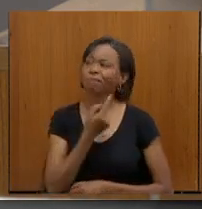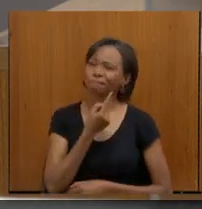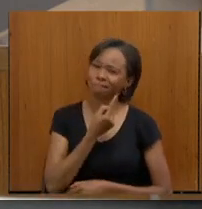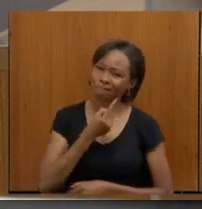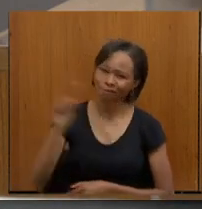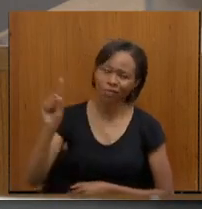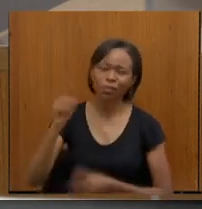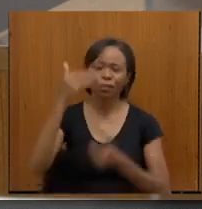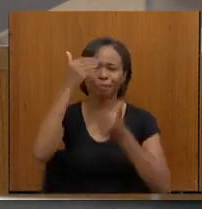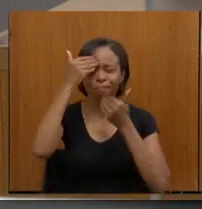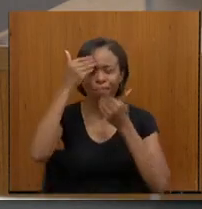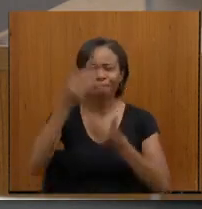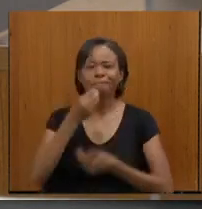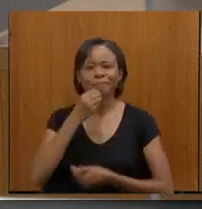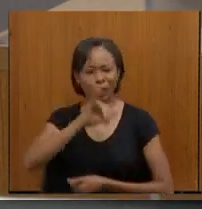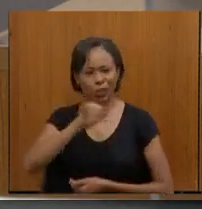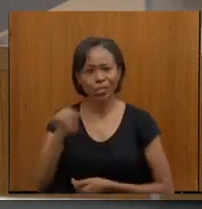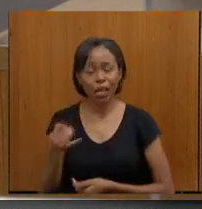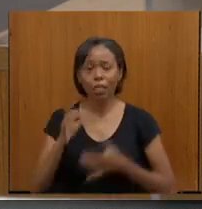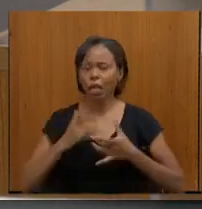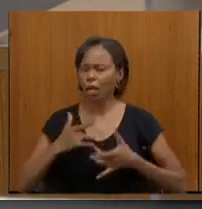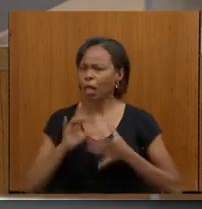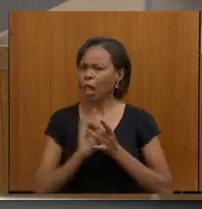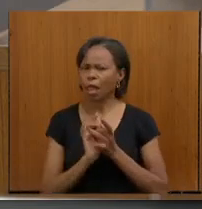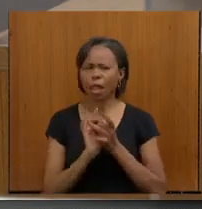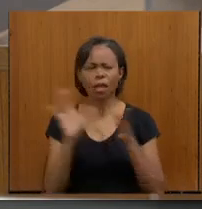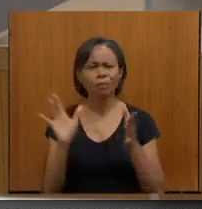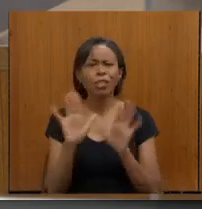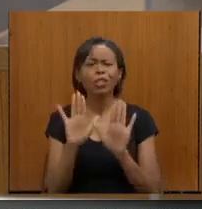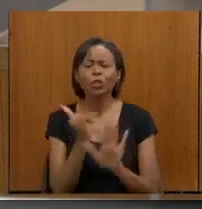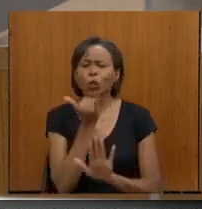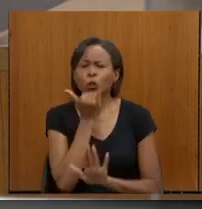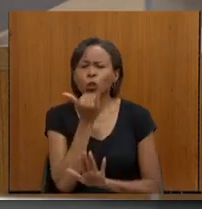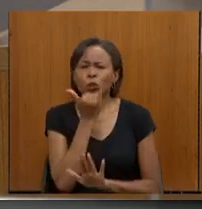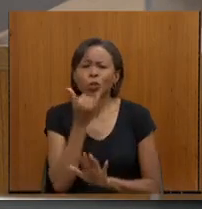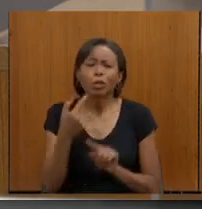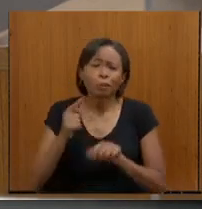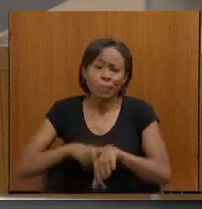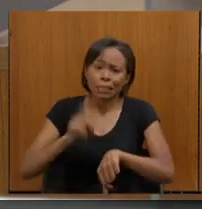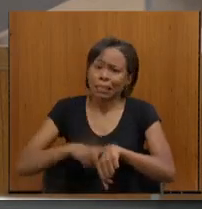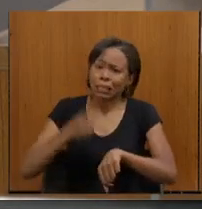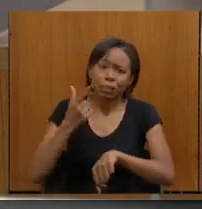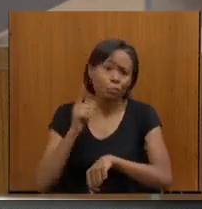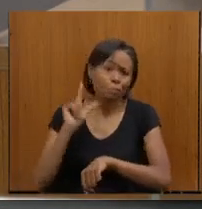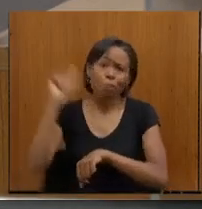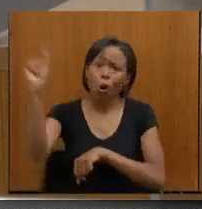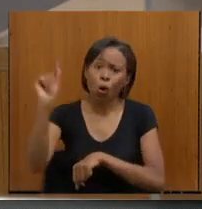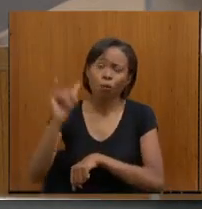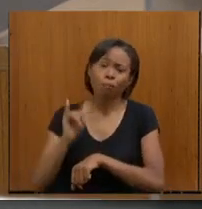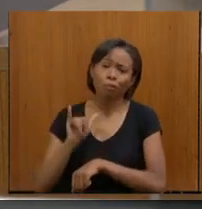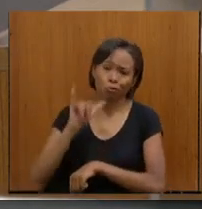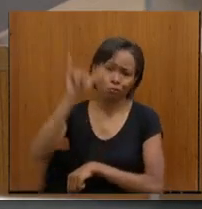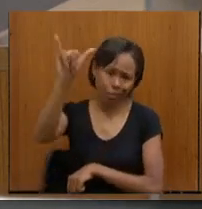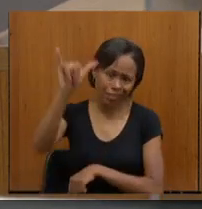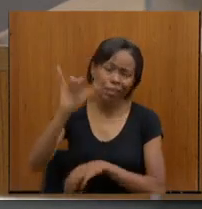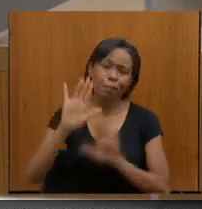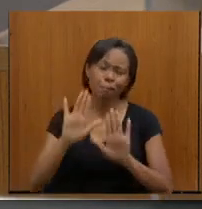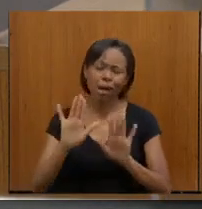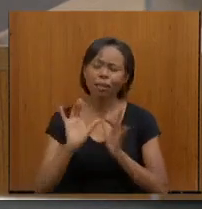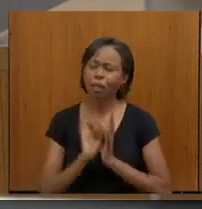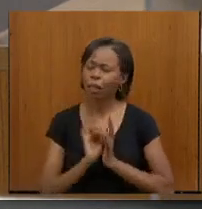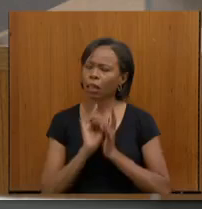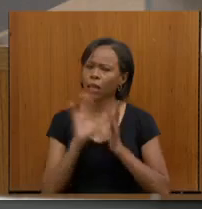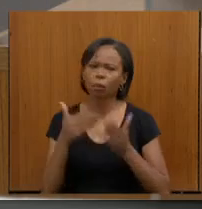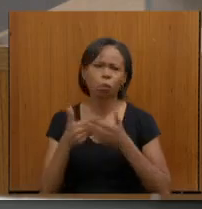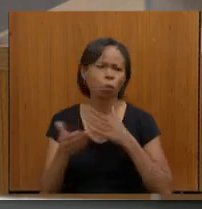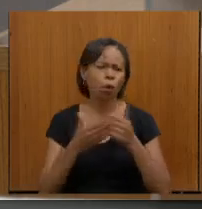a oportunidade e me coloco à disposição peço mil desculpas que eu preciso ir ao aeroporto para pegar o meu vô mas eu me coloco à disposição